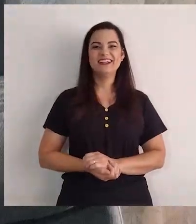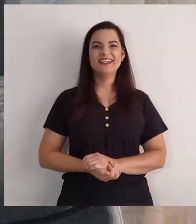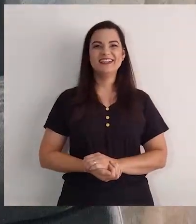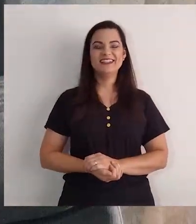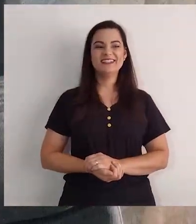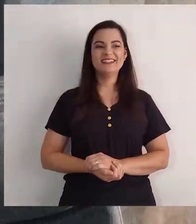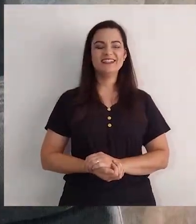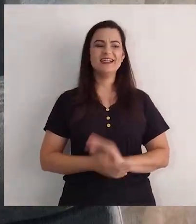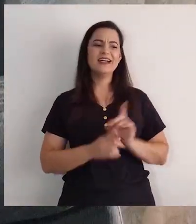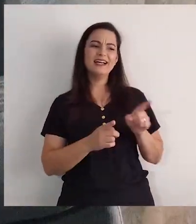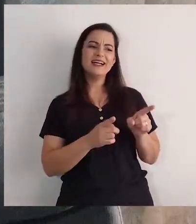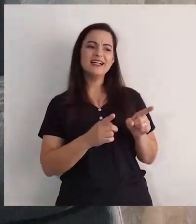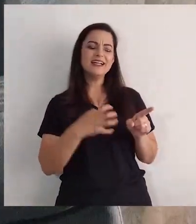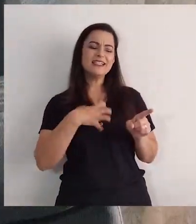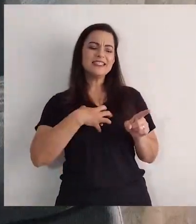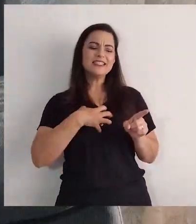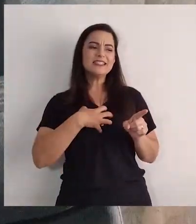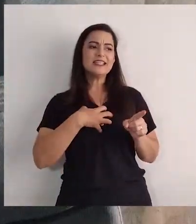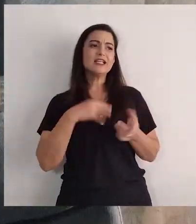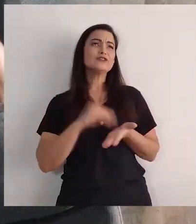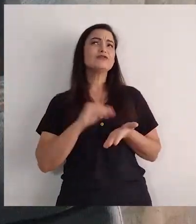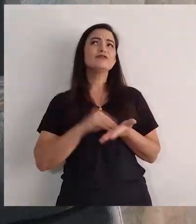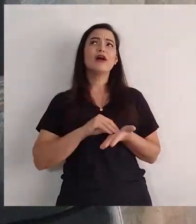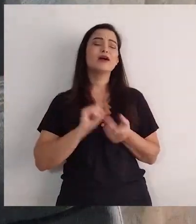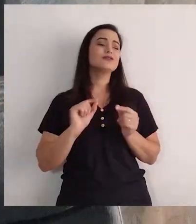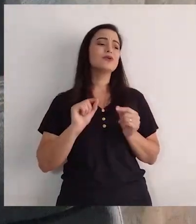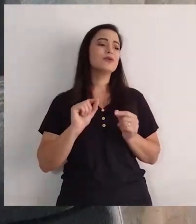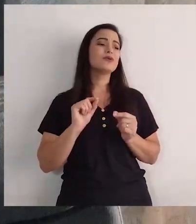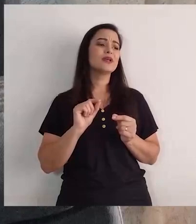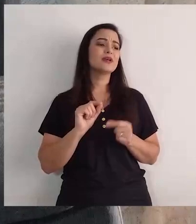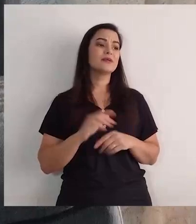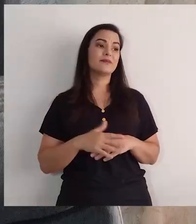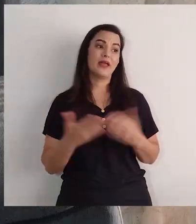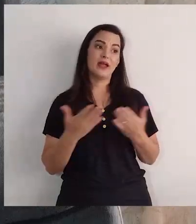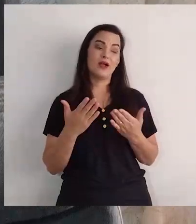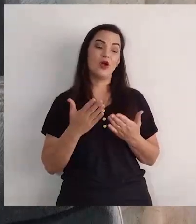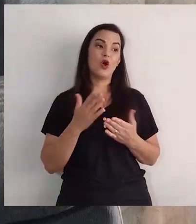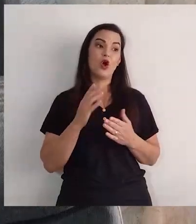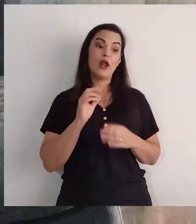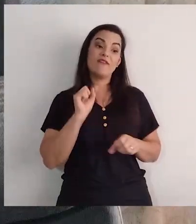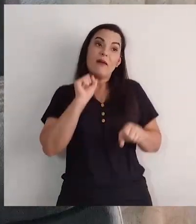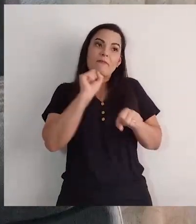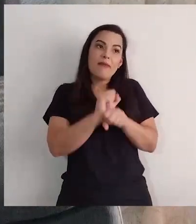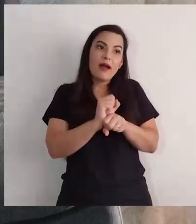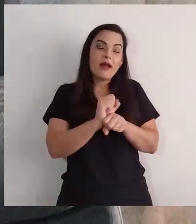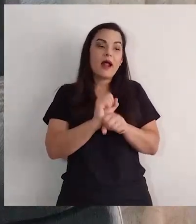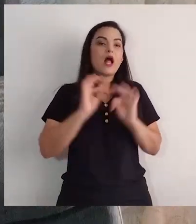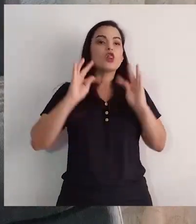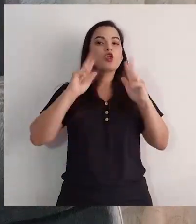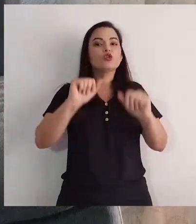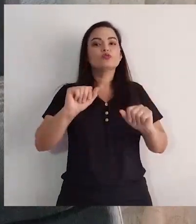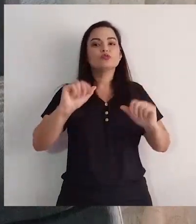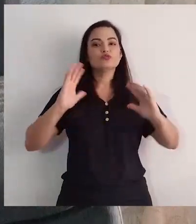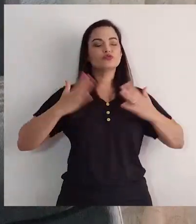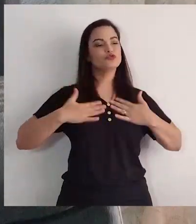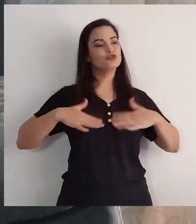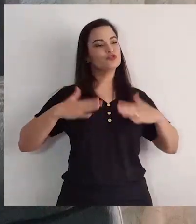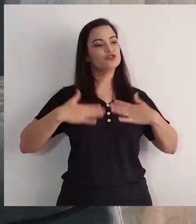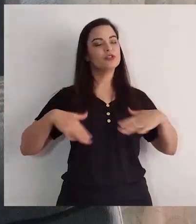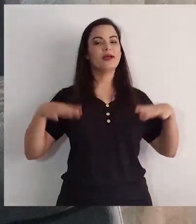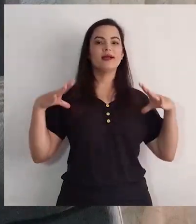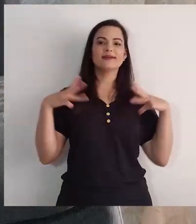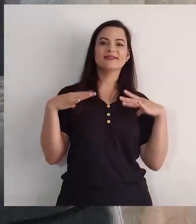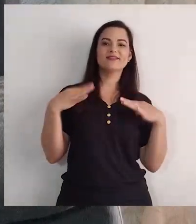céu! E o que você mais vai sentir falta agora? Agora a gente tem uma pausa para o final de ano, todo mundo vai descansar.